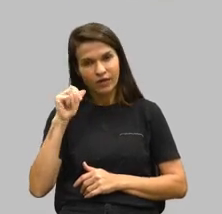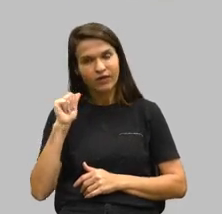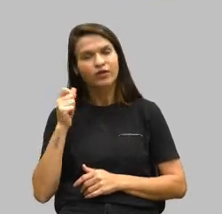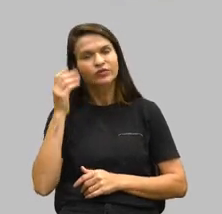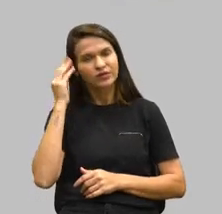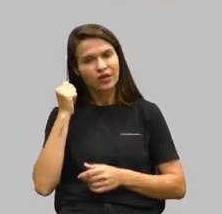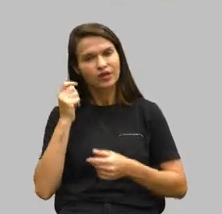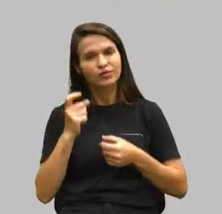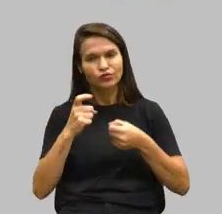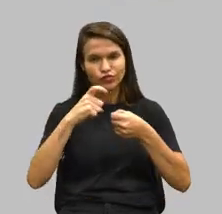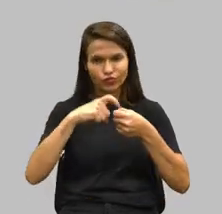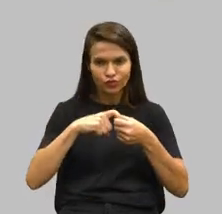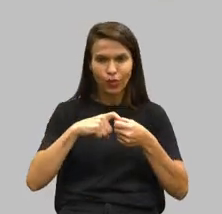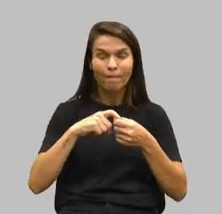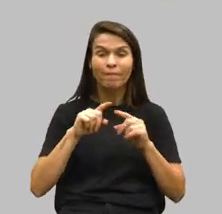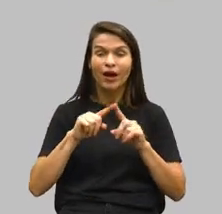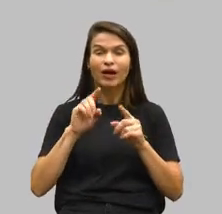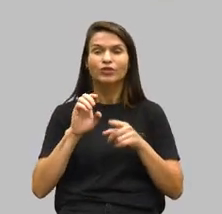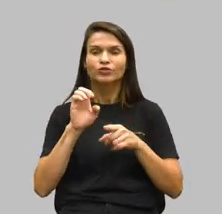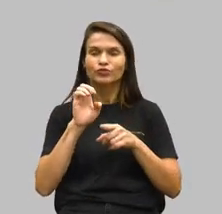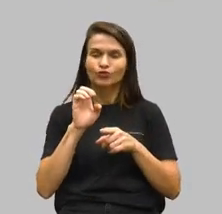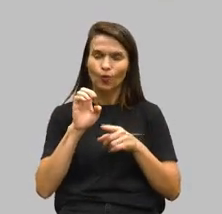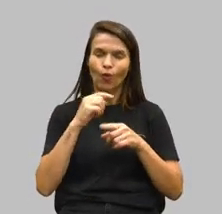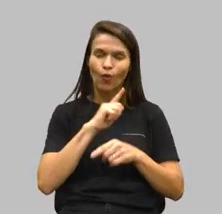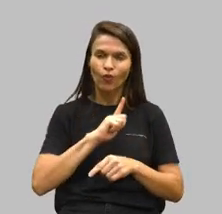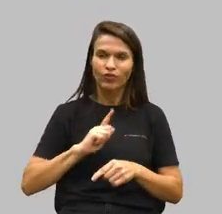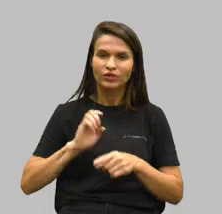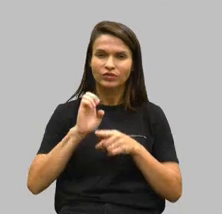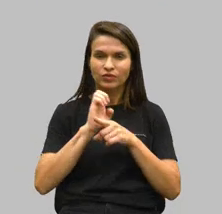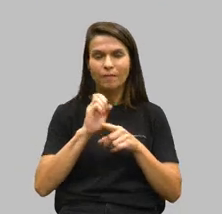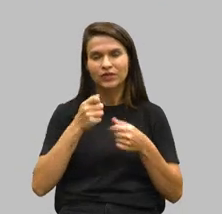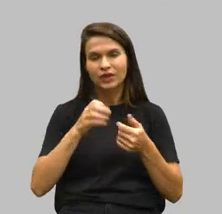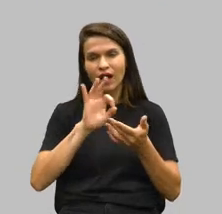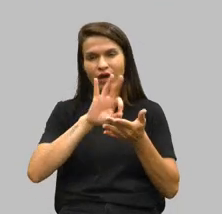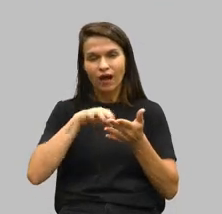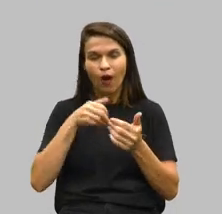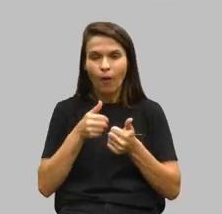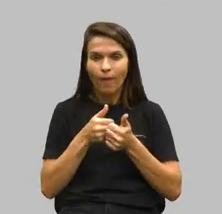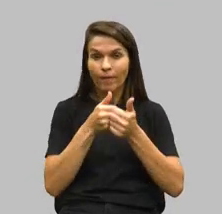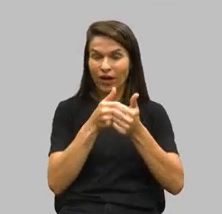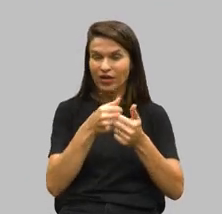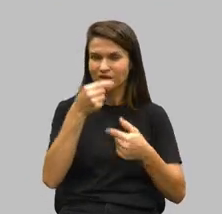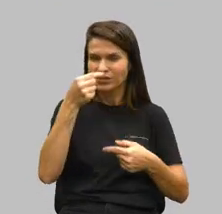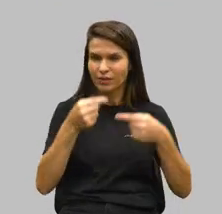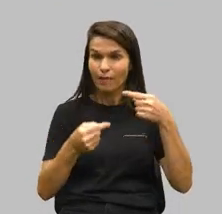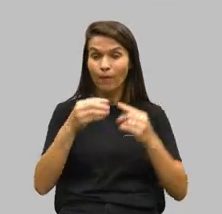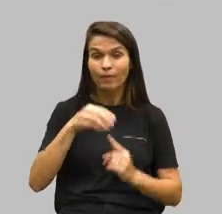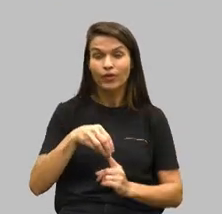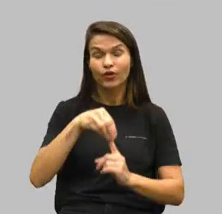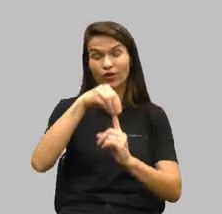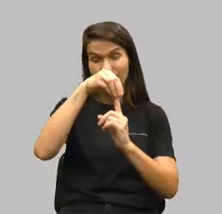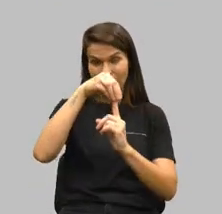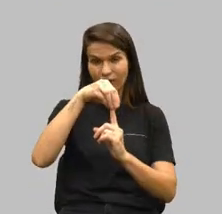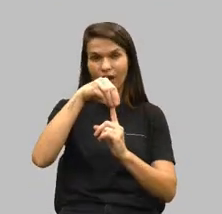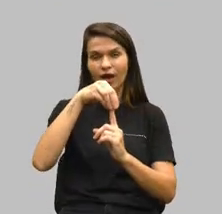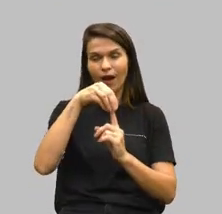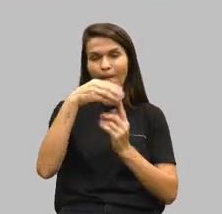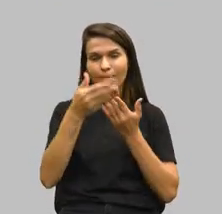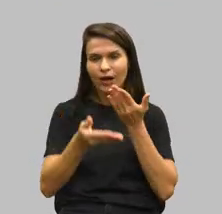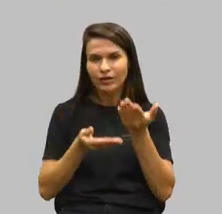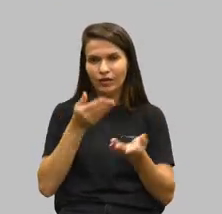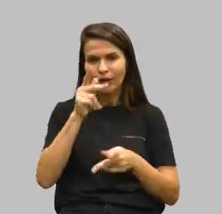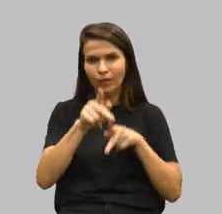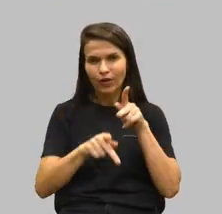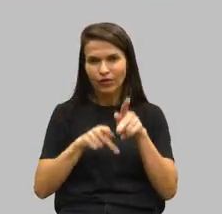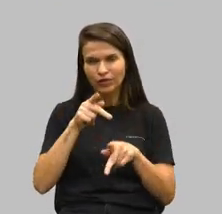governo do estado tem que assinar convênio tem que acompanhar e essa é uma política prioritária para atender a população